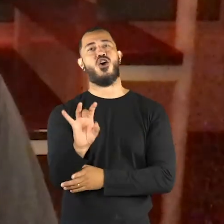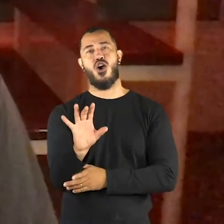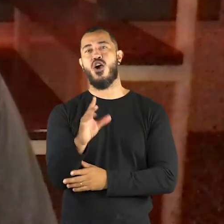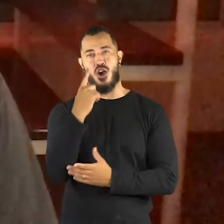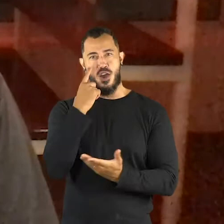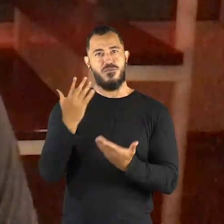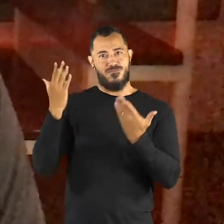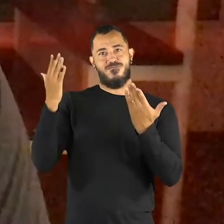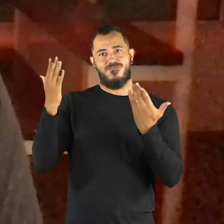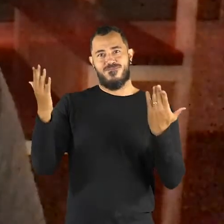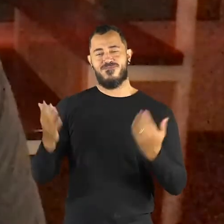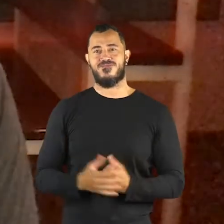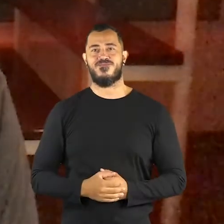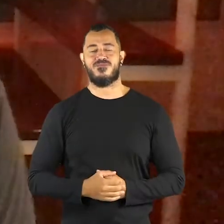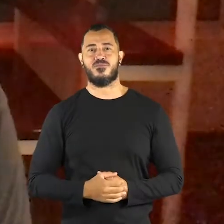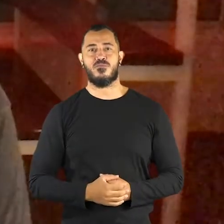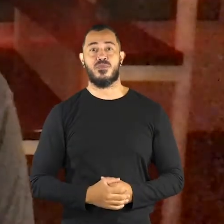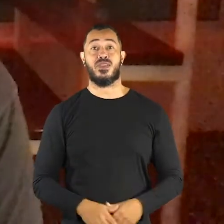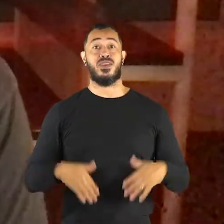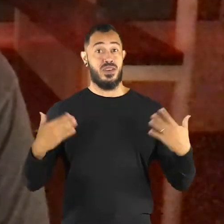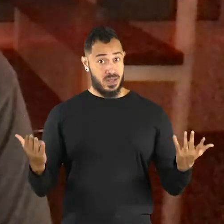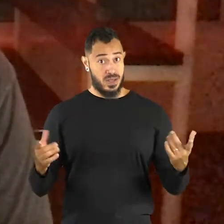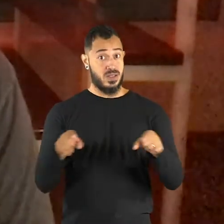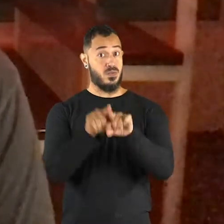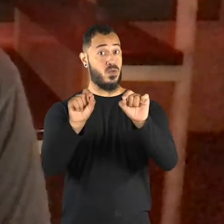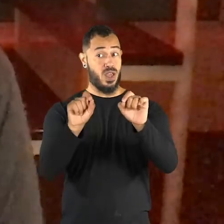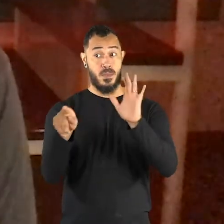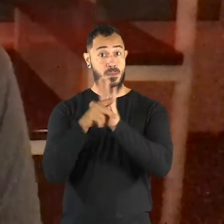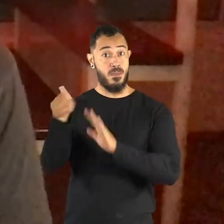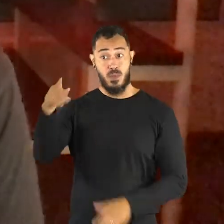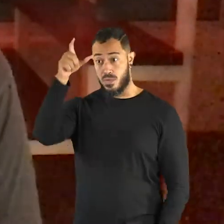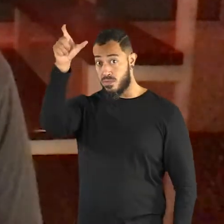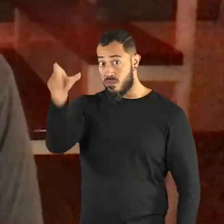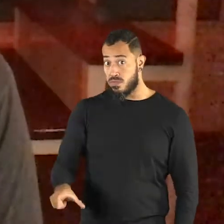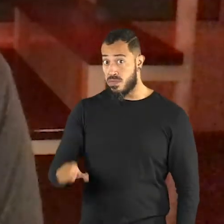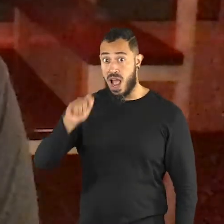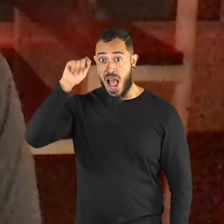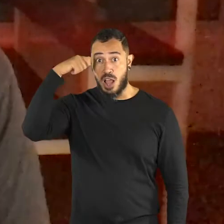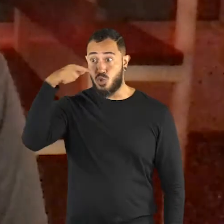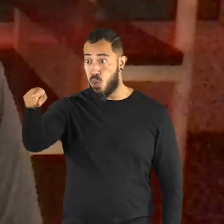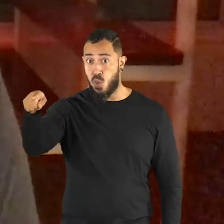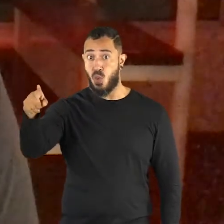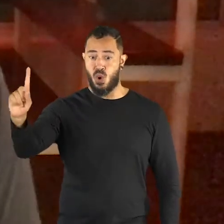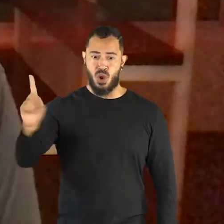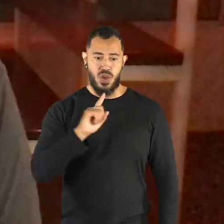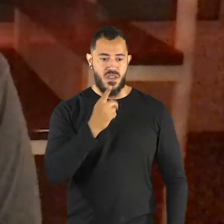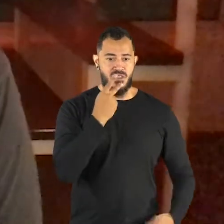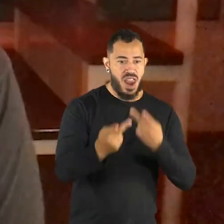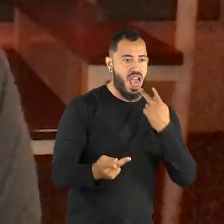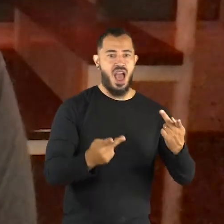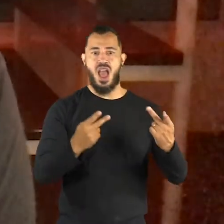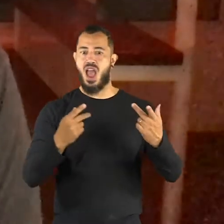clipe de Ódio à Nudez. Não menos importante é o diálogo com os atores. A gente precisa muito conversar, fazê-los compreender a história